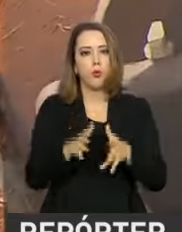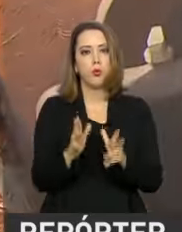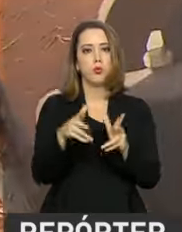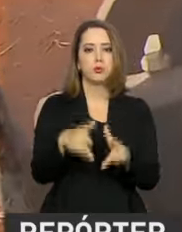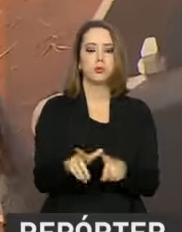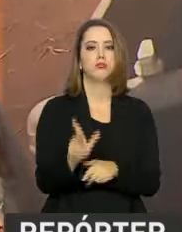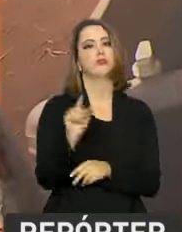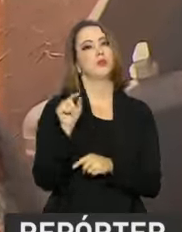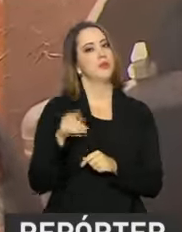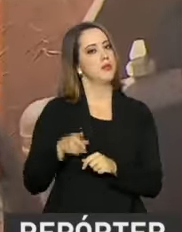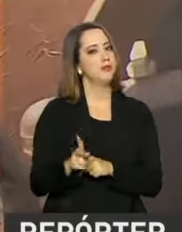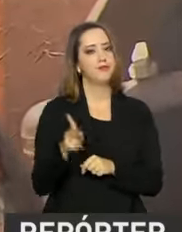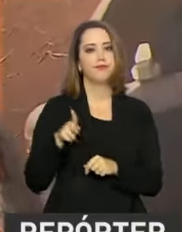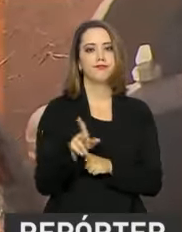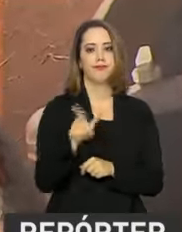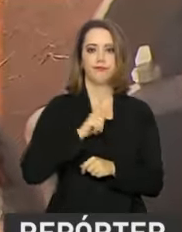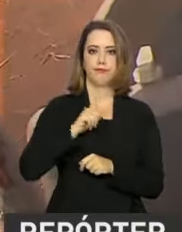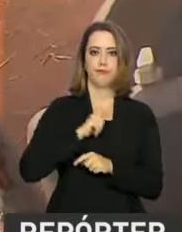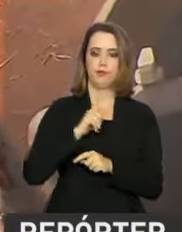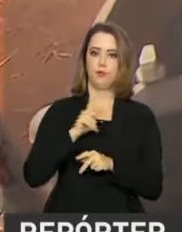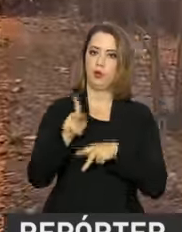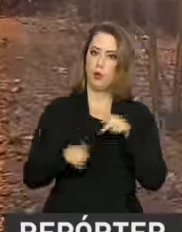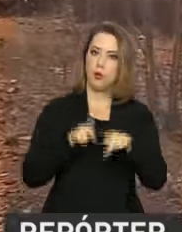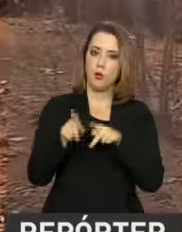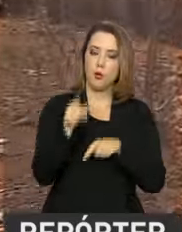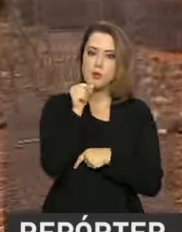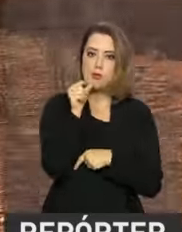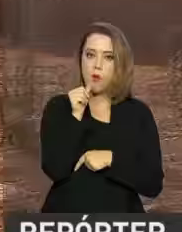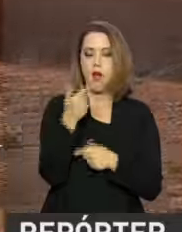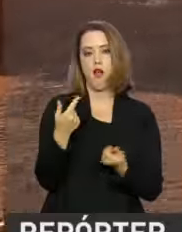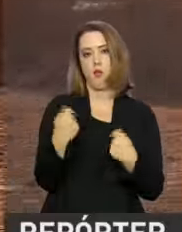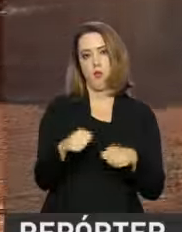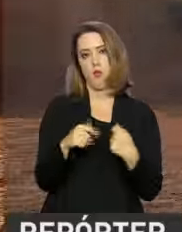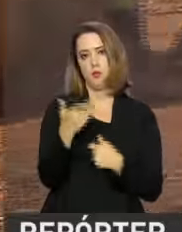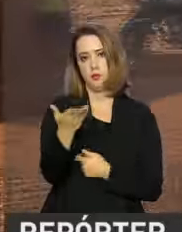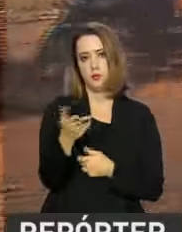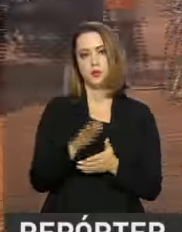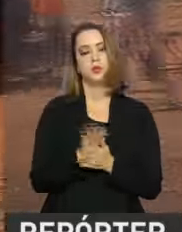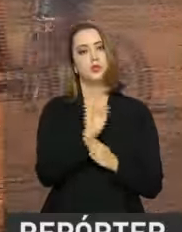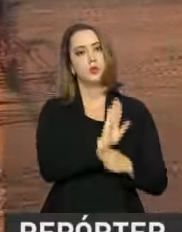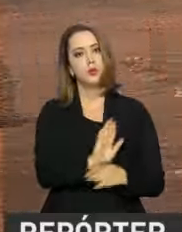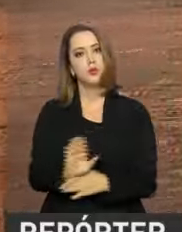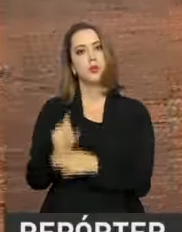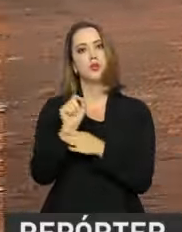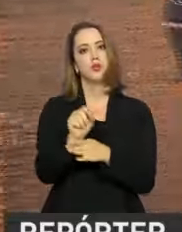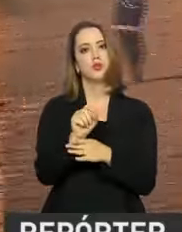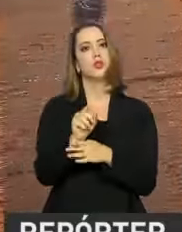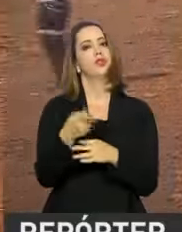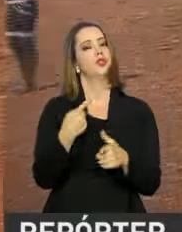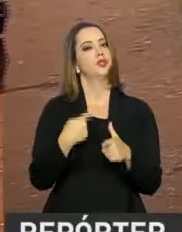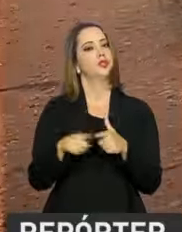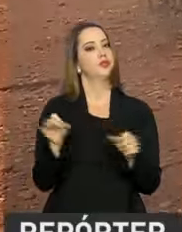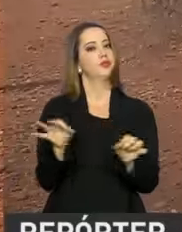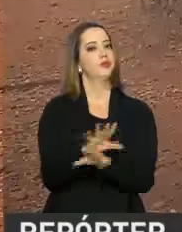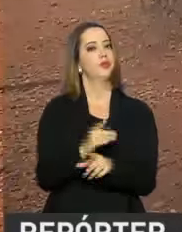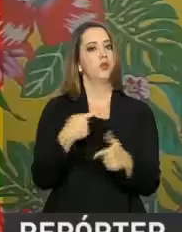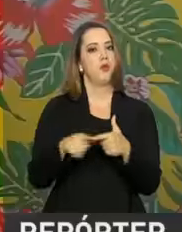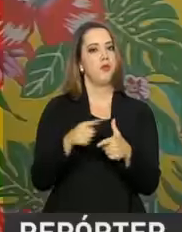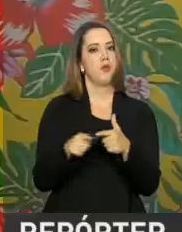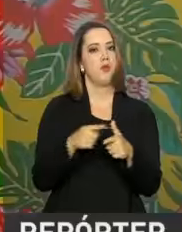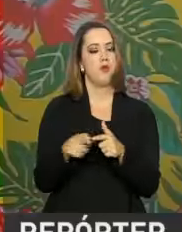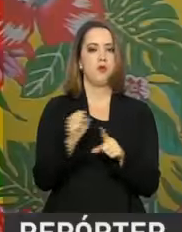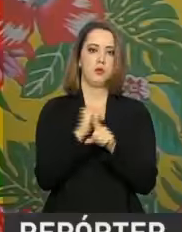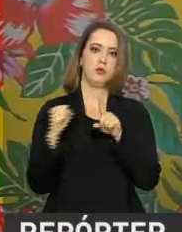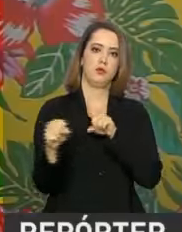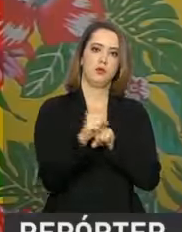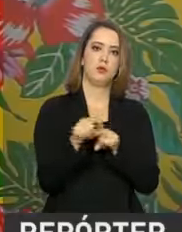e garantir o acesso da população à água, o que pode ajudar a combater problemas sociais e ambientais. Isso